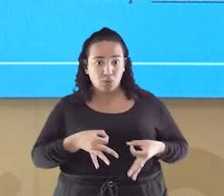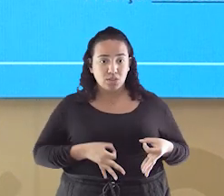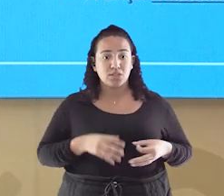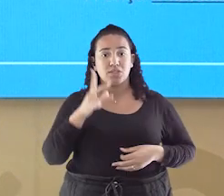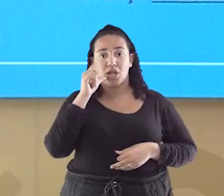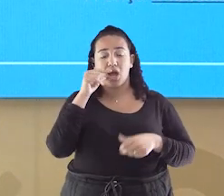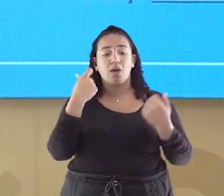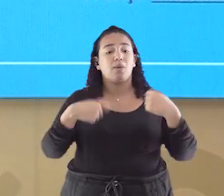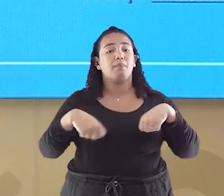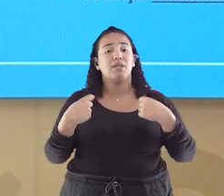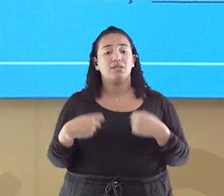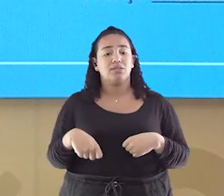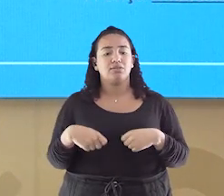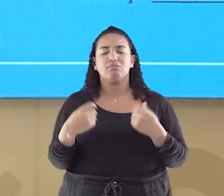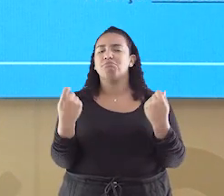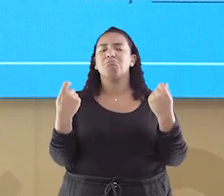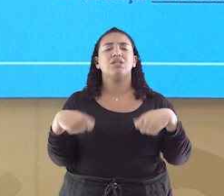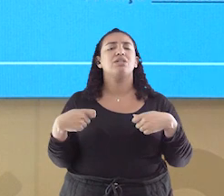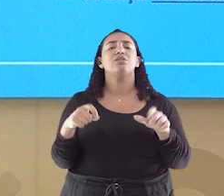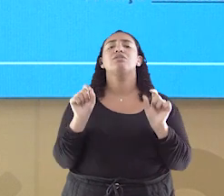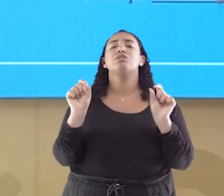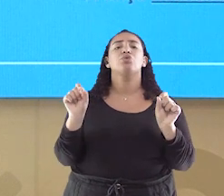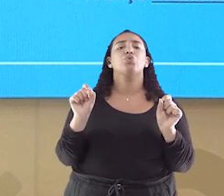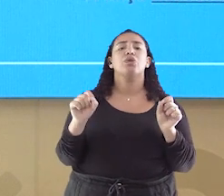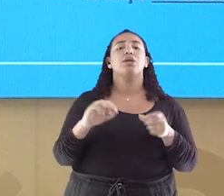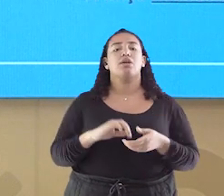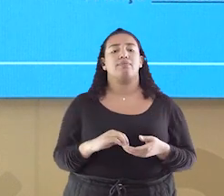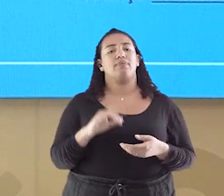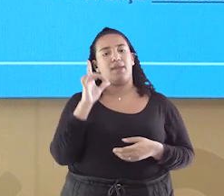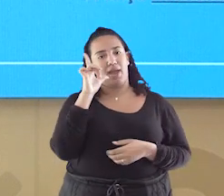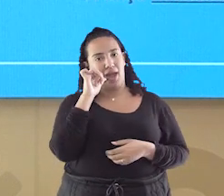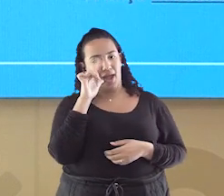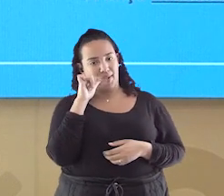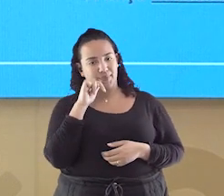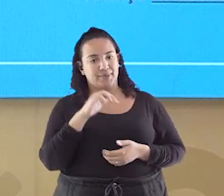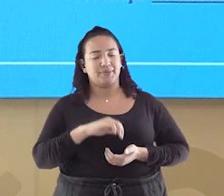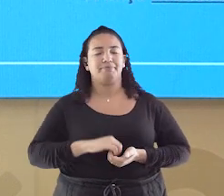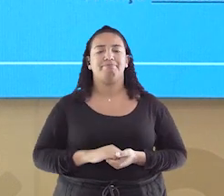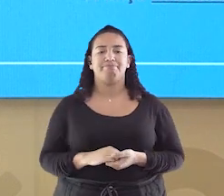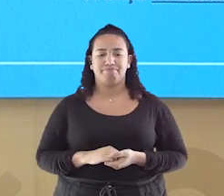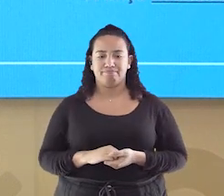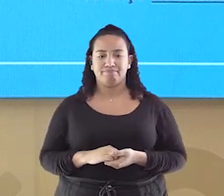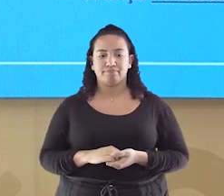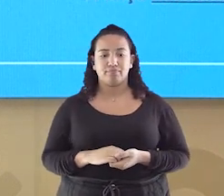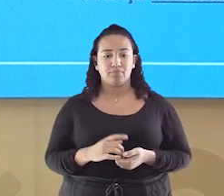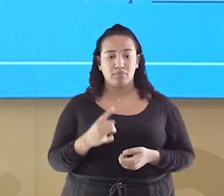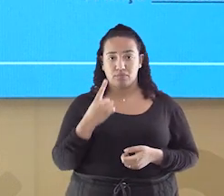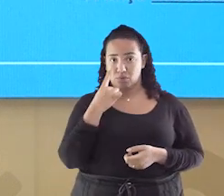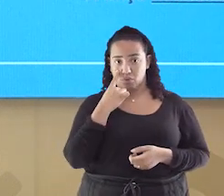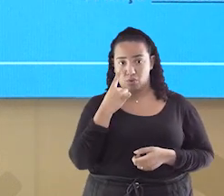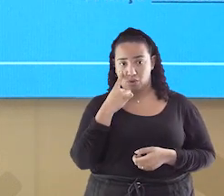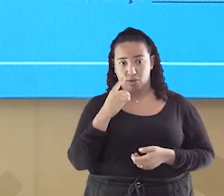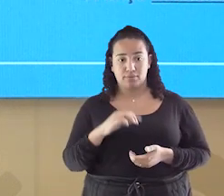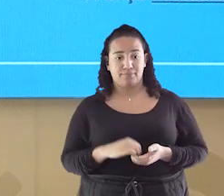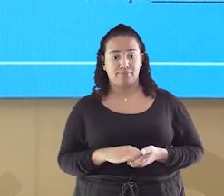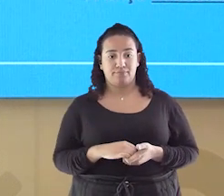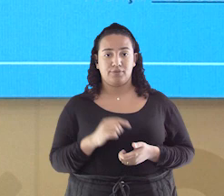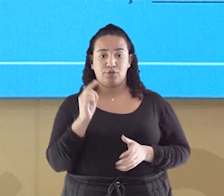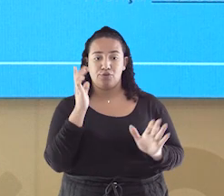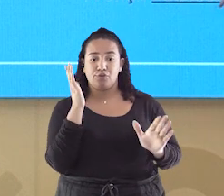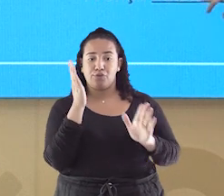de água. A onça necessita de quê? De água. Observem aqui que o